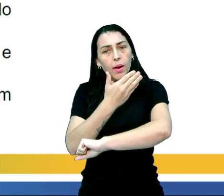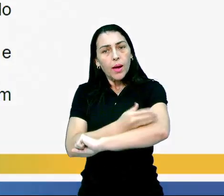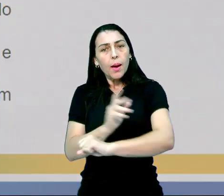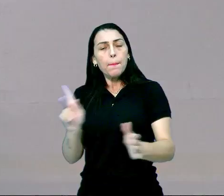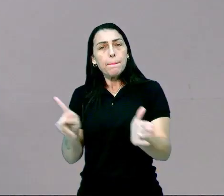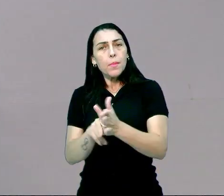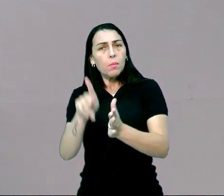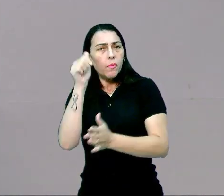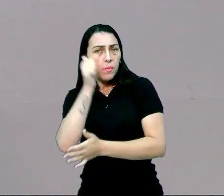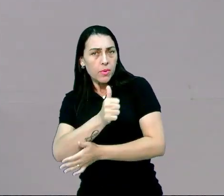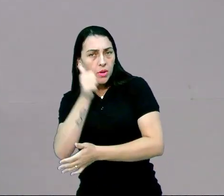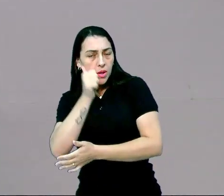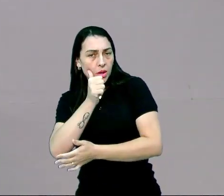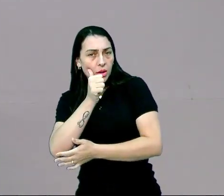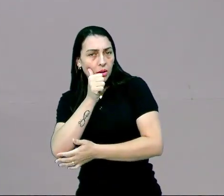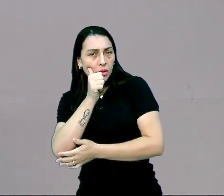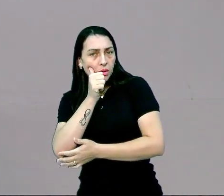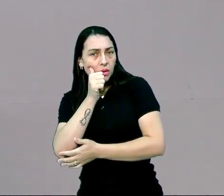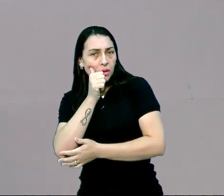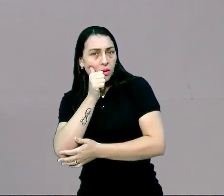atividade exclusivamente feminina.